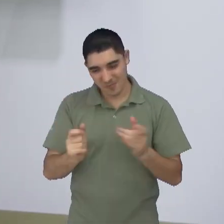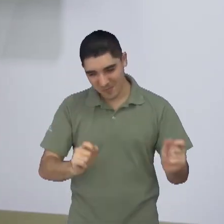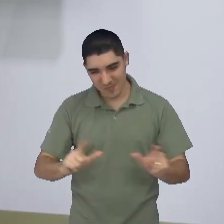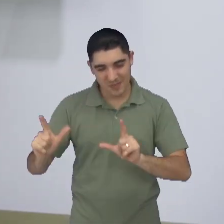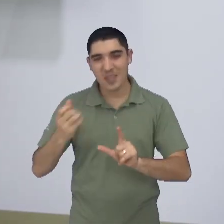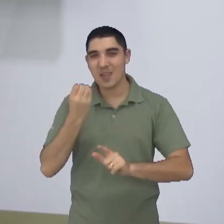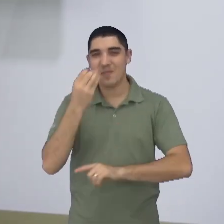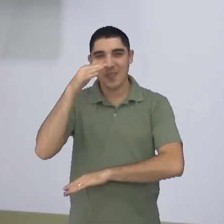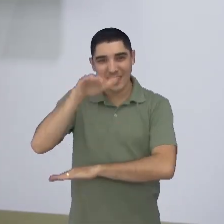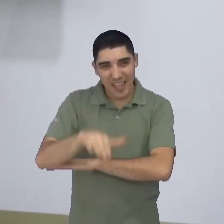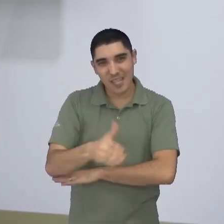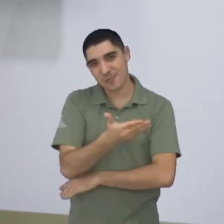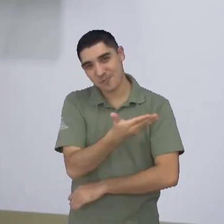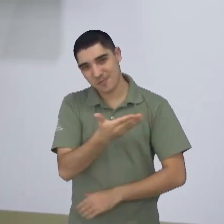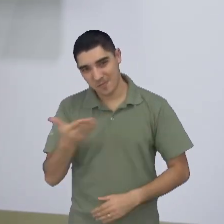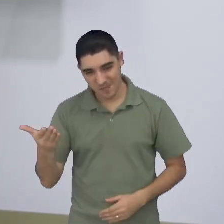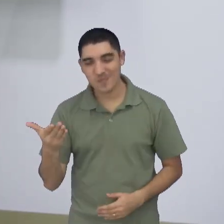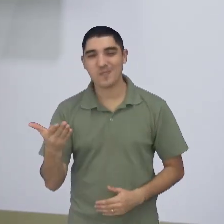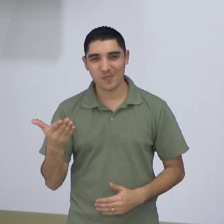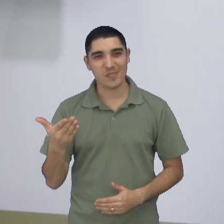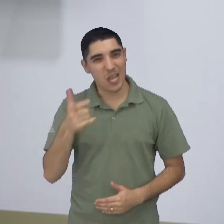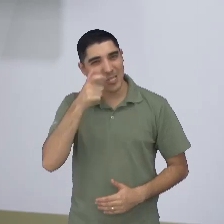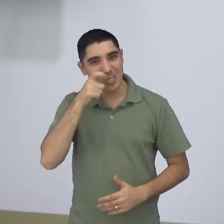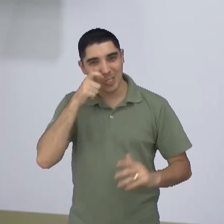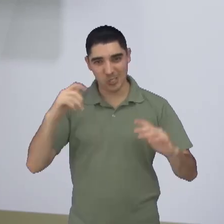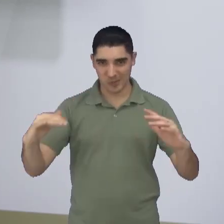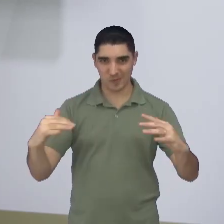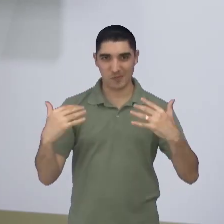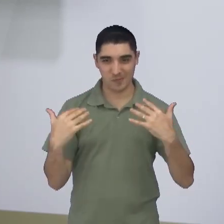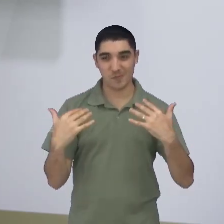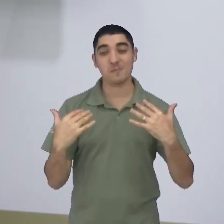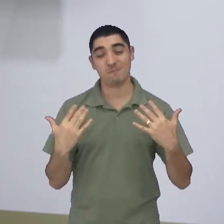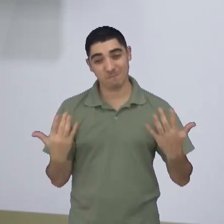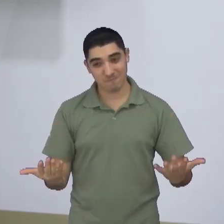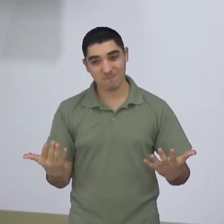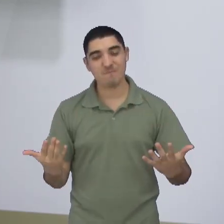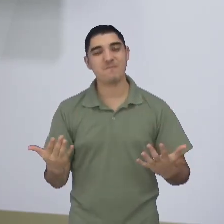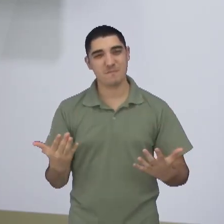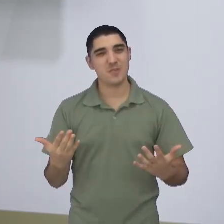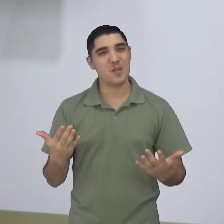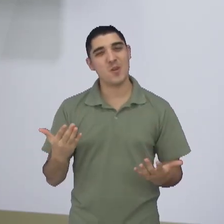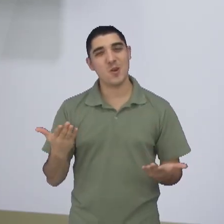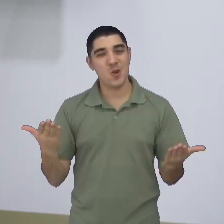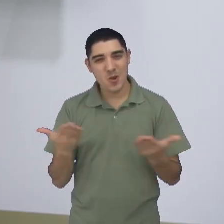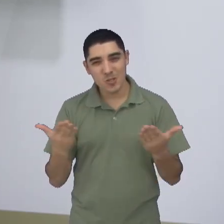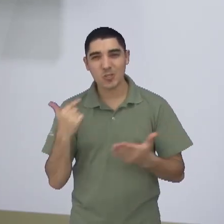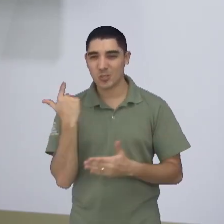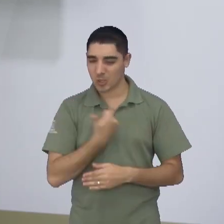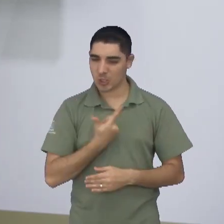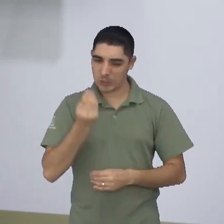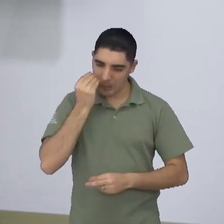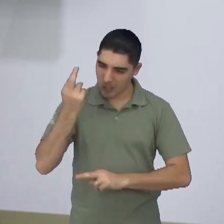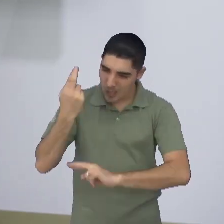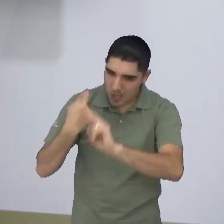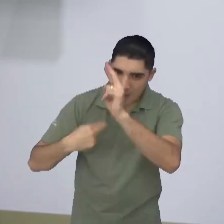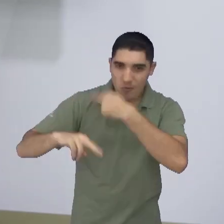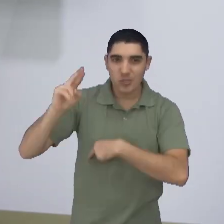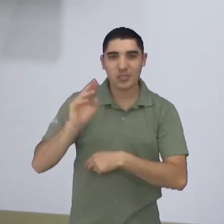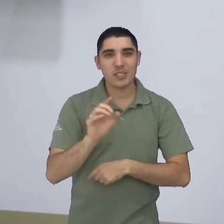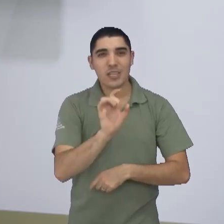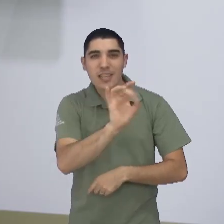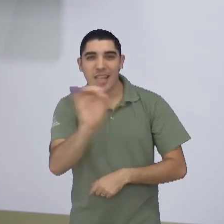boa tarde, a todos que nos acompanham aqui no Hora do Esporte. Vamos fazer muitas revoluções e tocar os corações dos